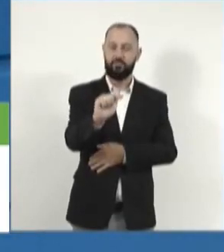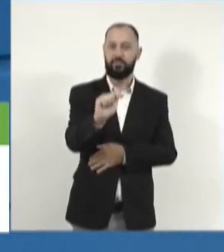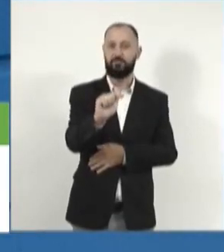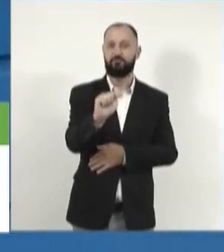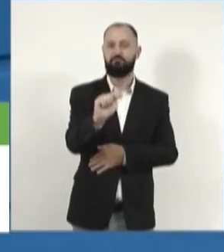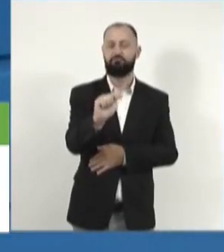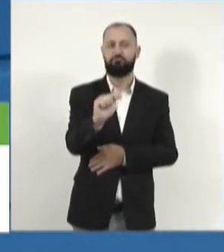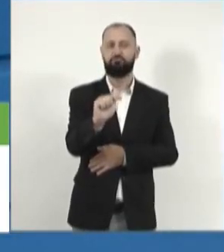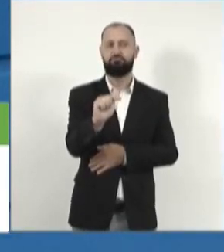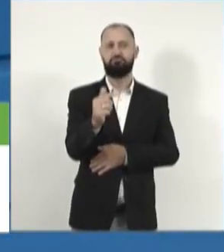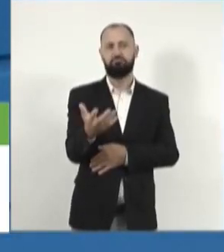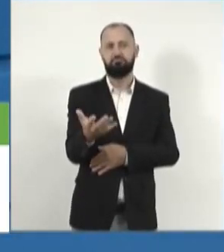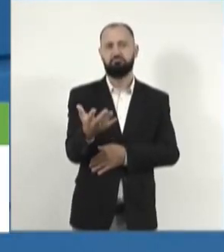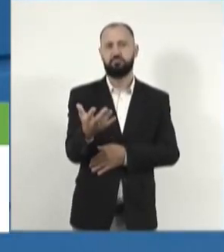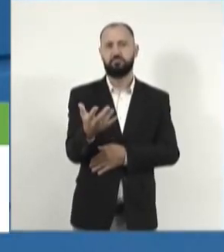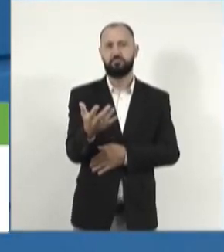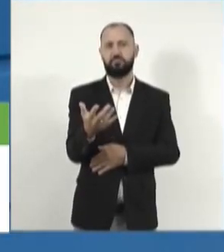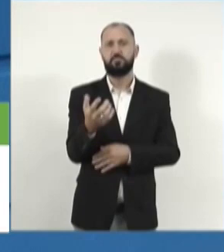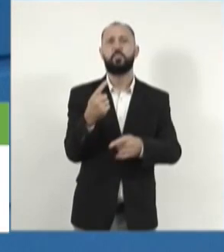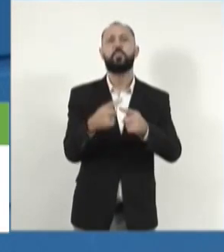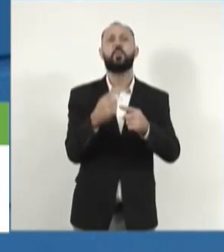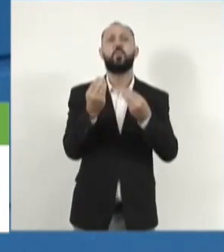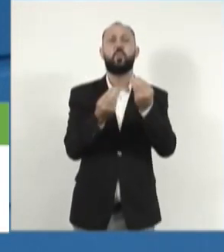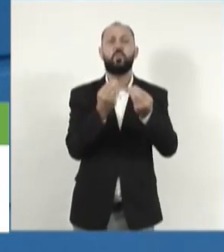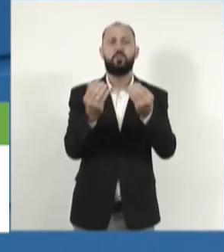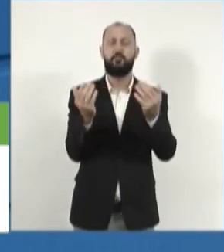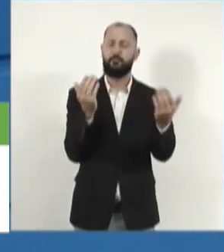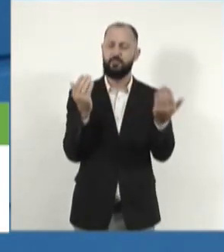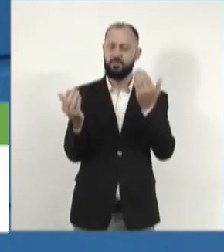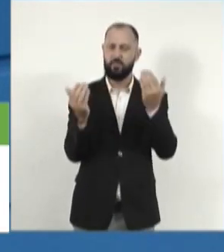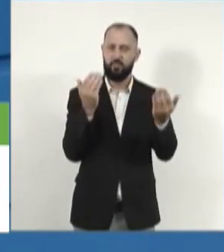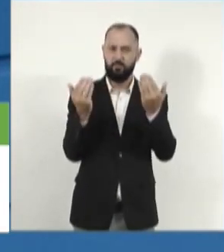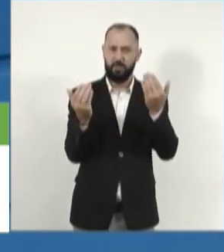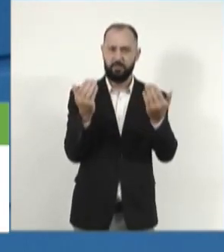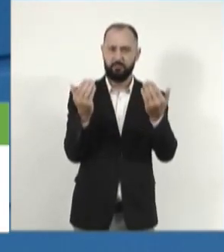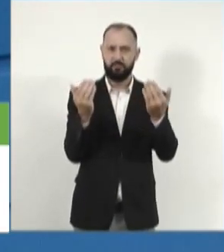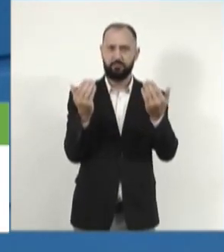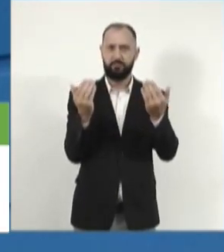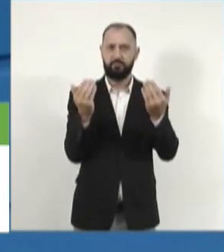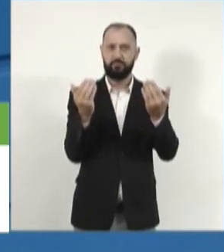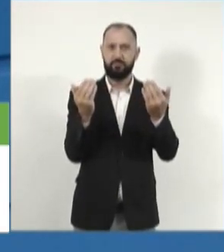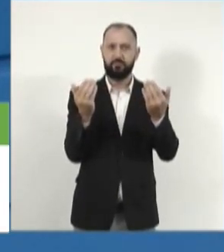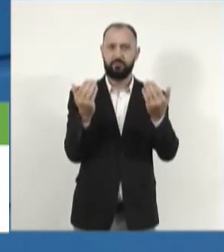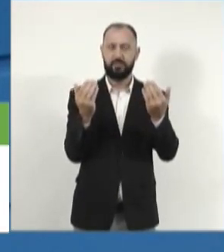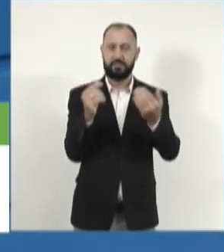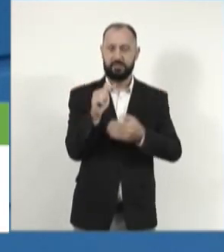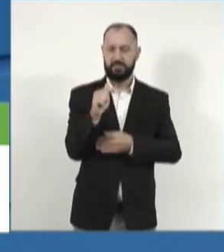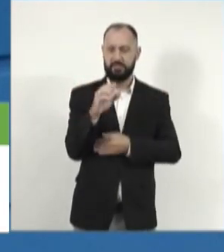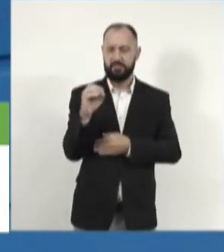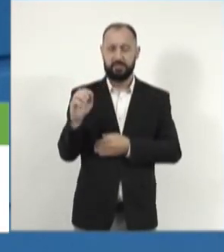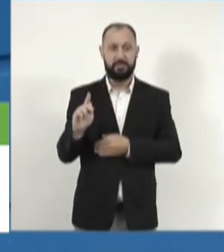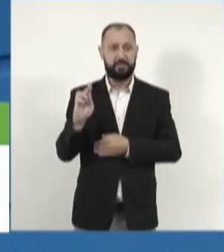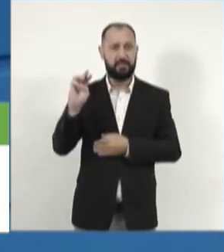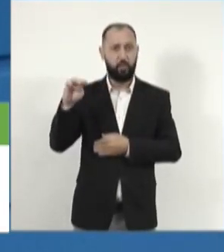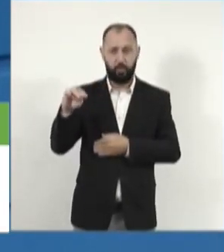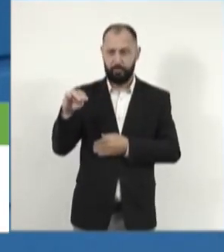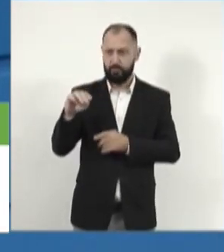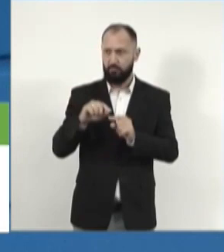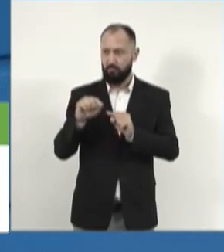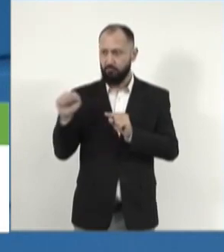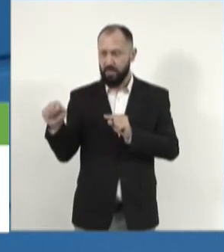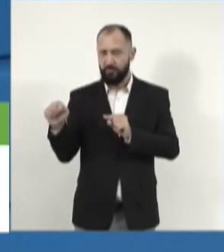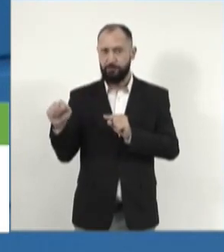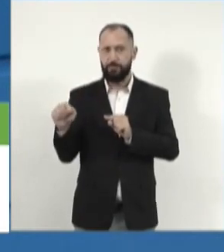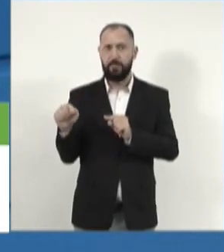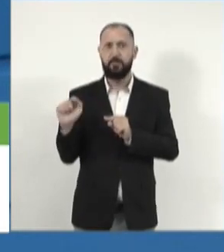237. Quer dizer, como é que pode um trecho de mais de 700 quilômetros